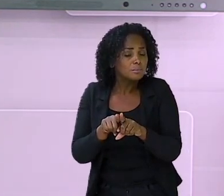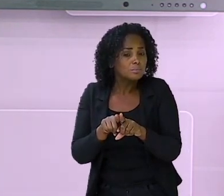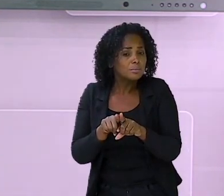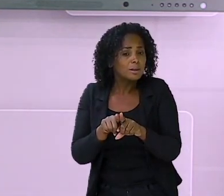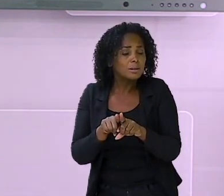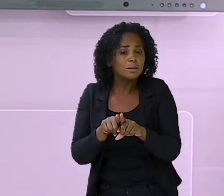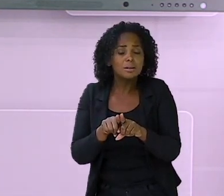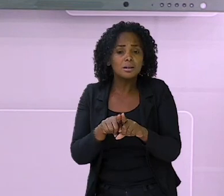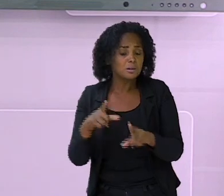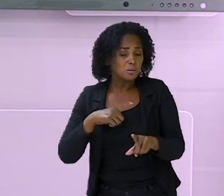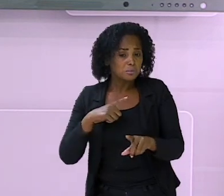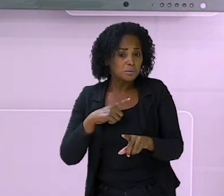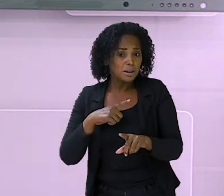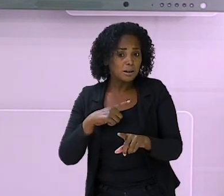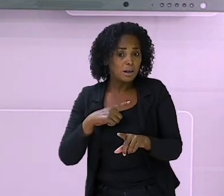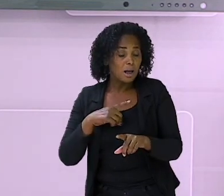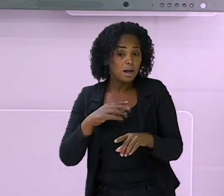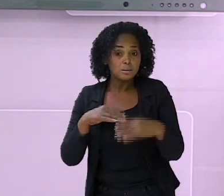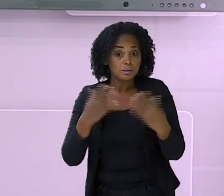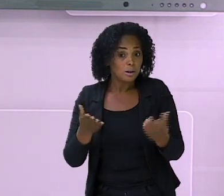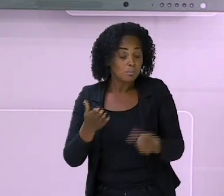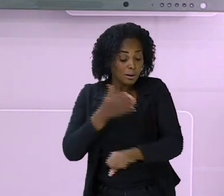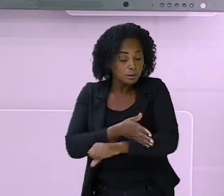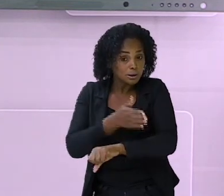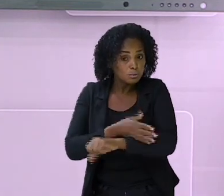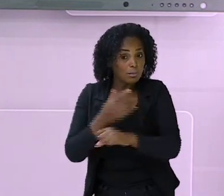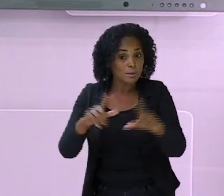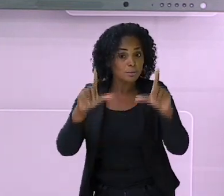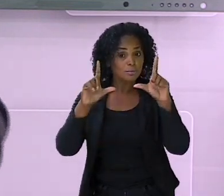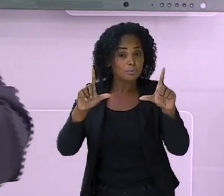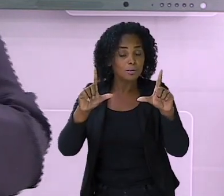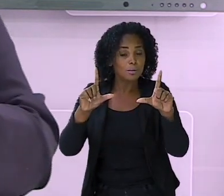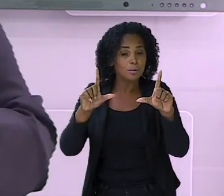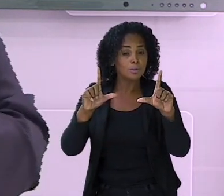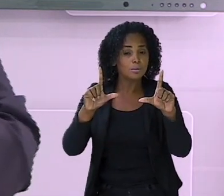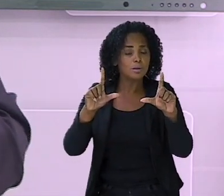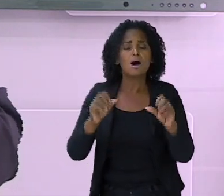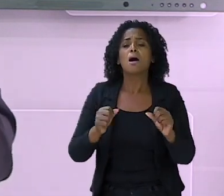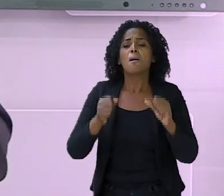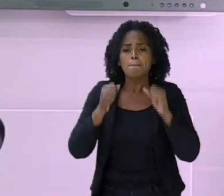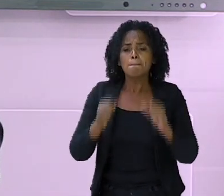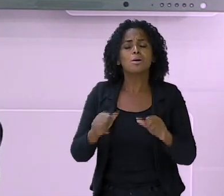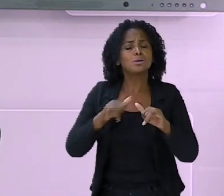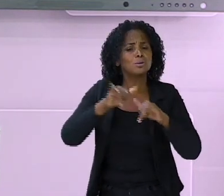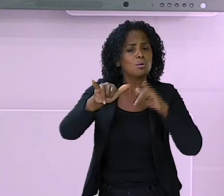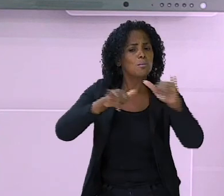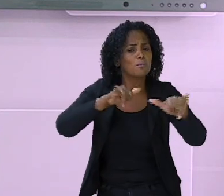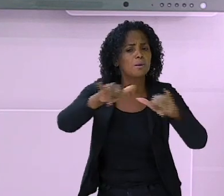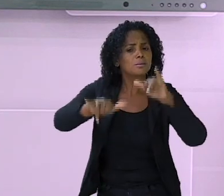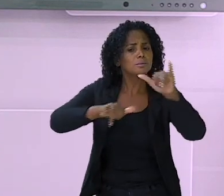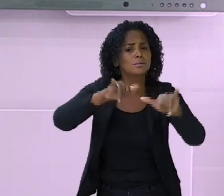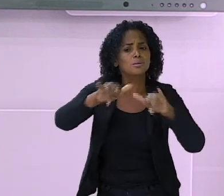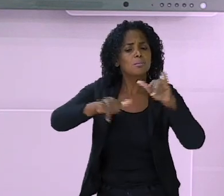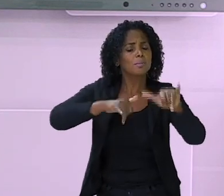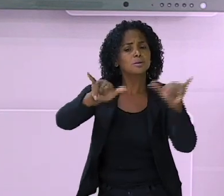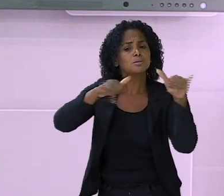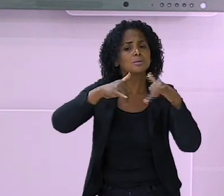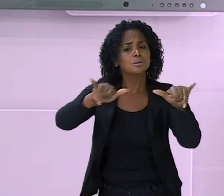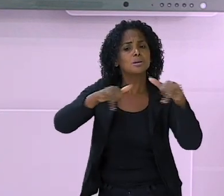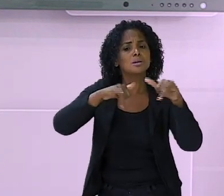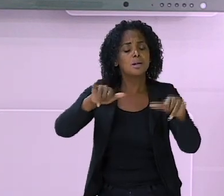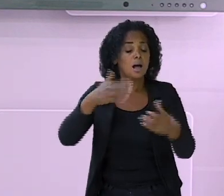quê? Aprimorado. Você tem crescido como estudante, você tem